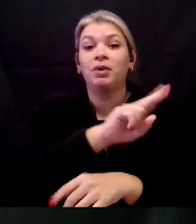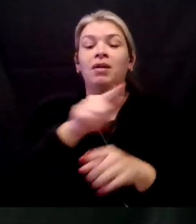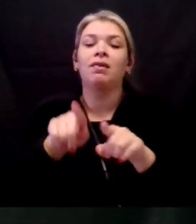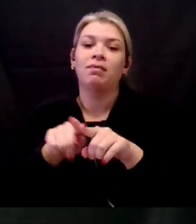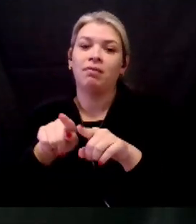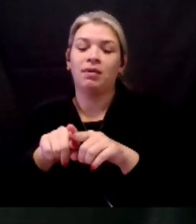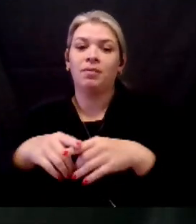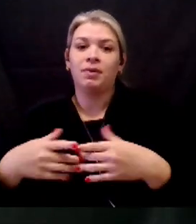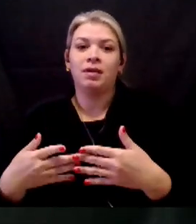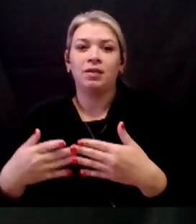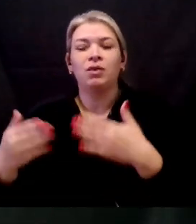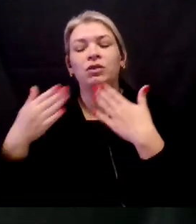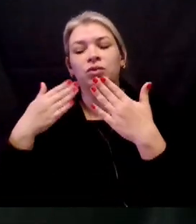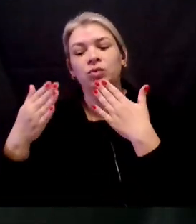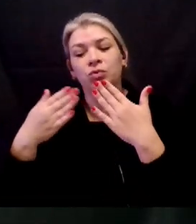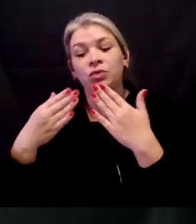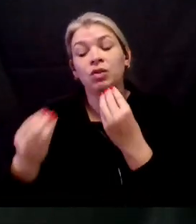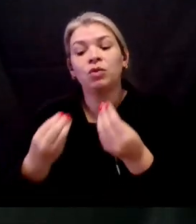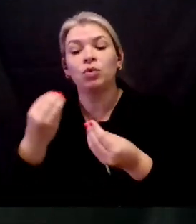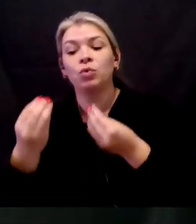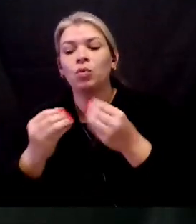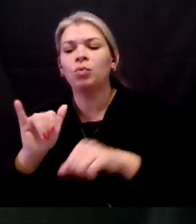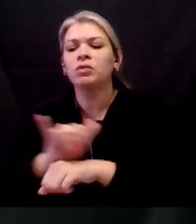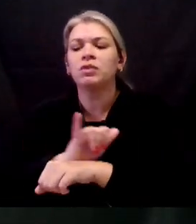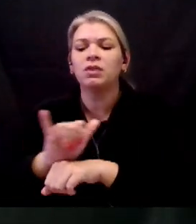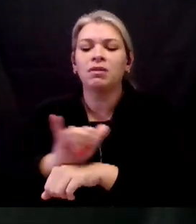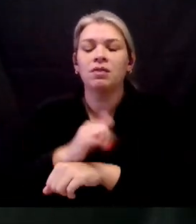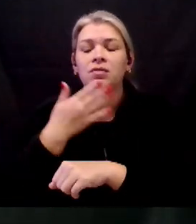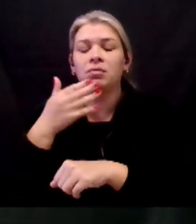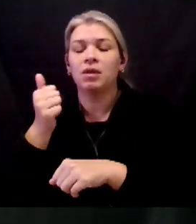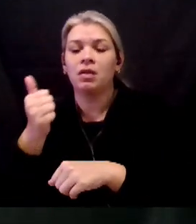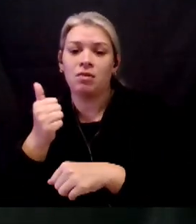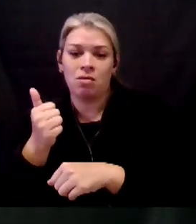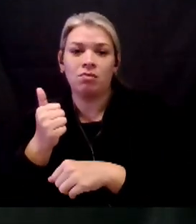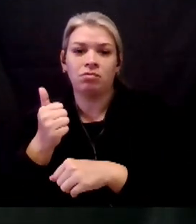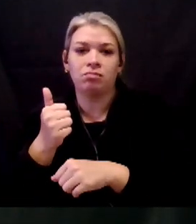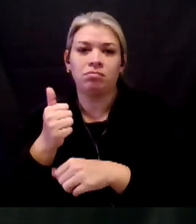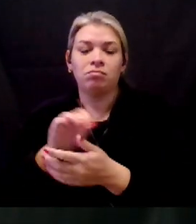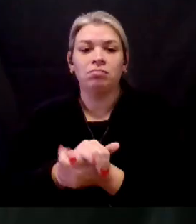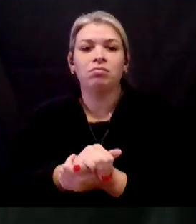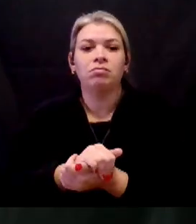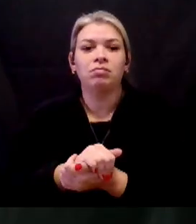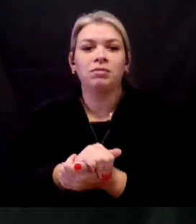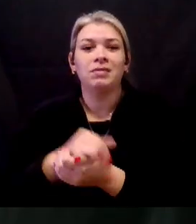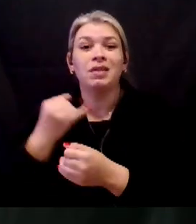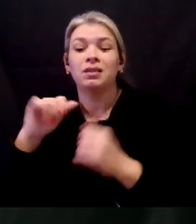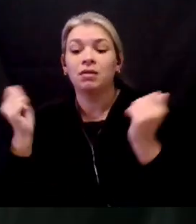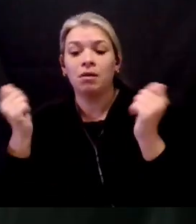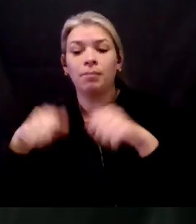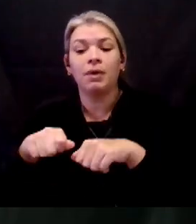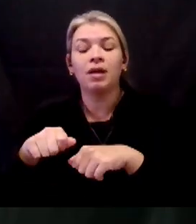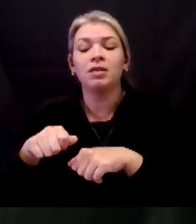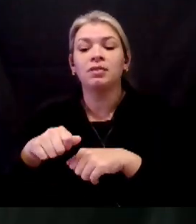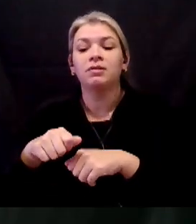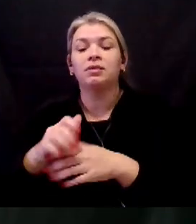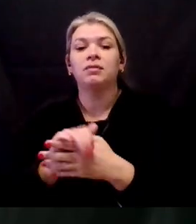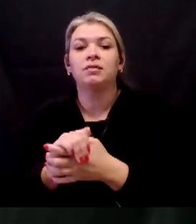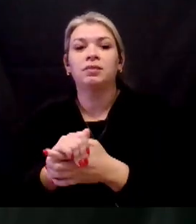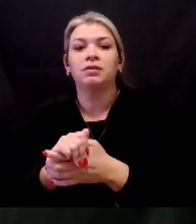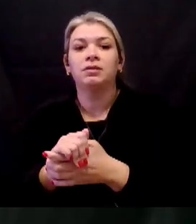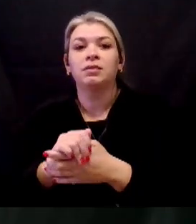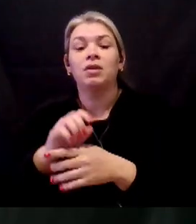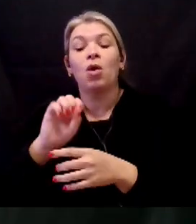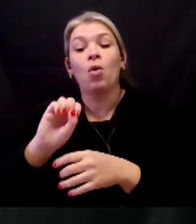discussão de alternativas para o projeto, incluindo aí a possibilidade de sua revisão ou